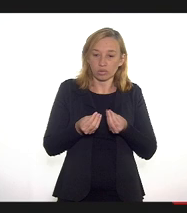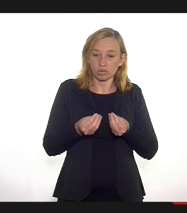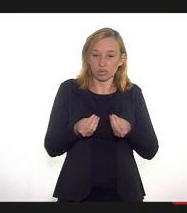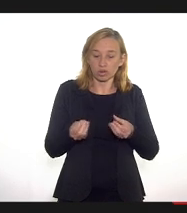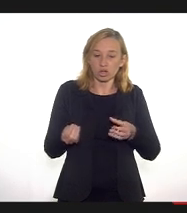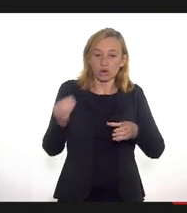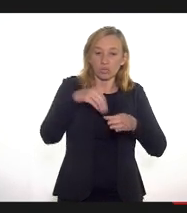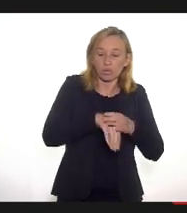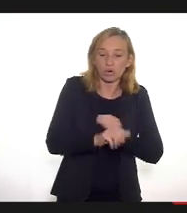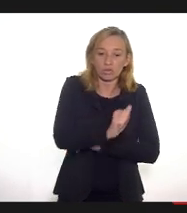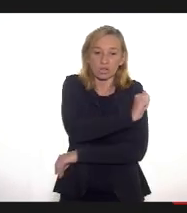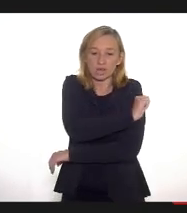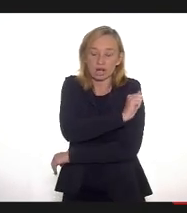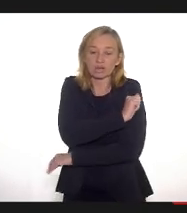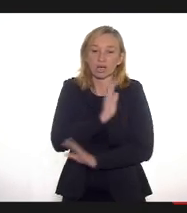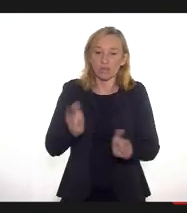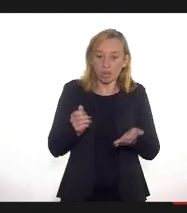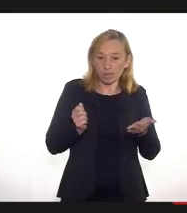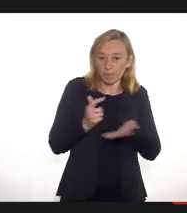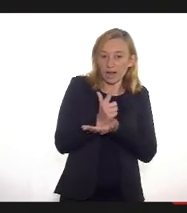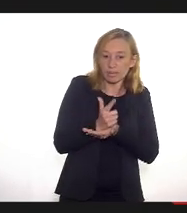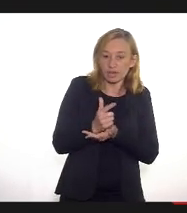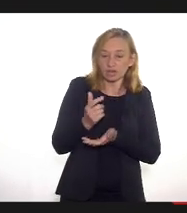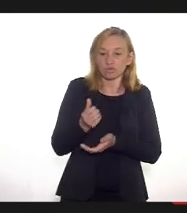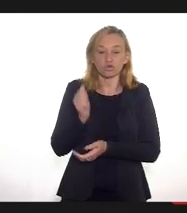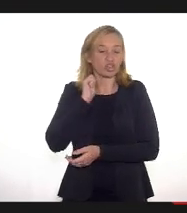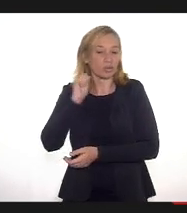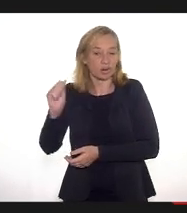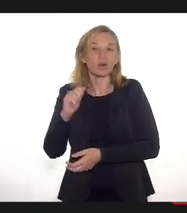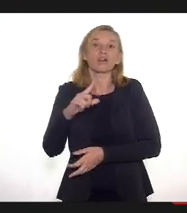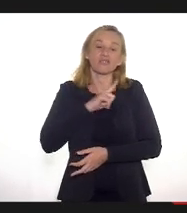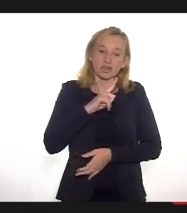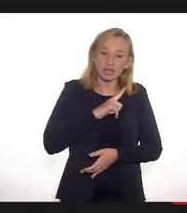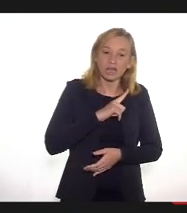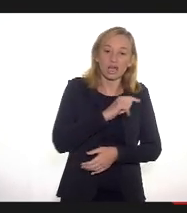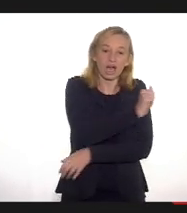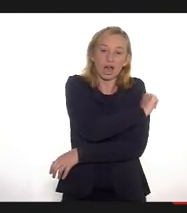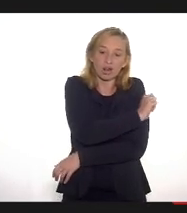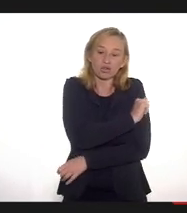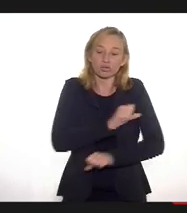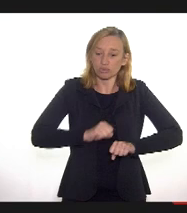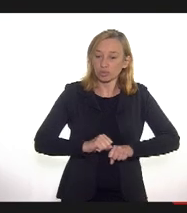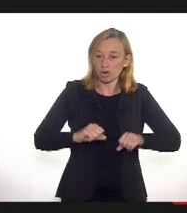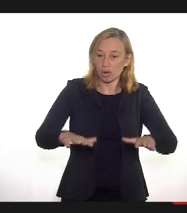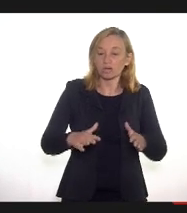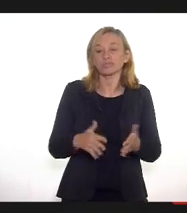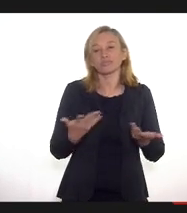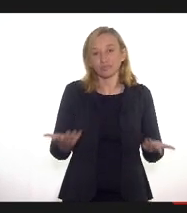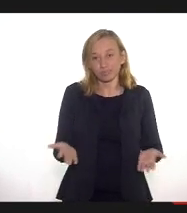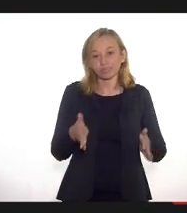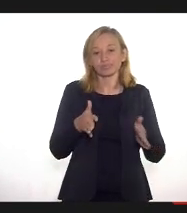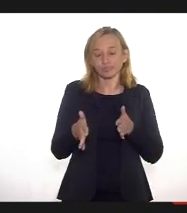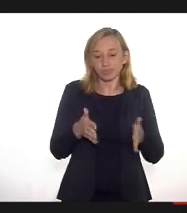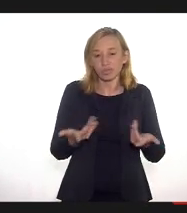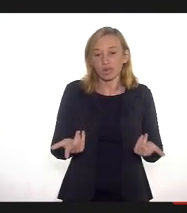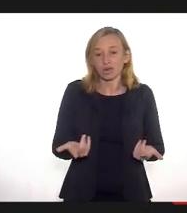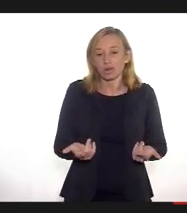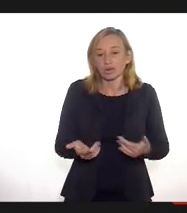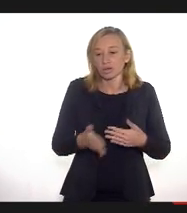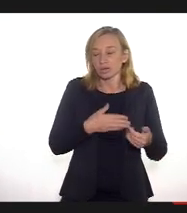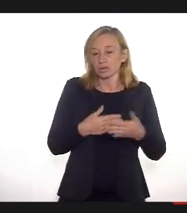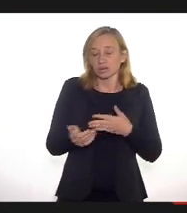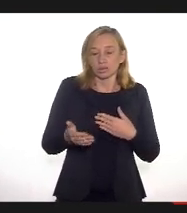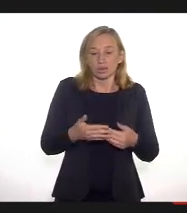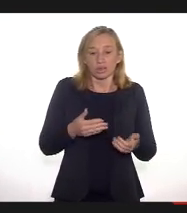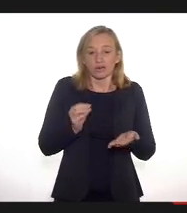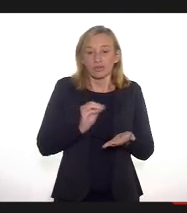de abril, que vai cair agora em maio, nós vamos ter alunos que, numa situação de pandemia, numa situação de vulnerabilidade, numa situação de qualquer